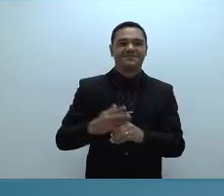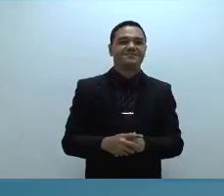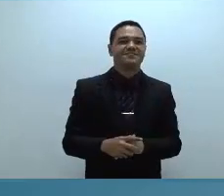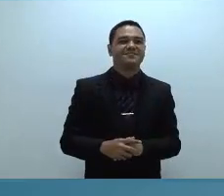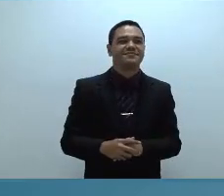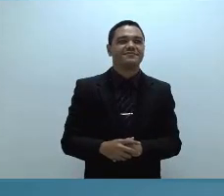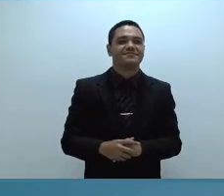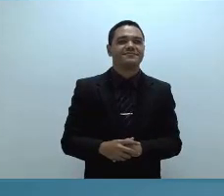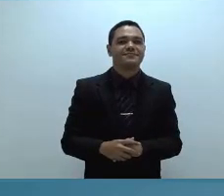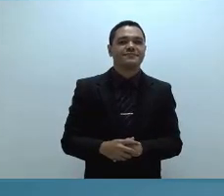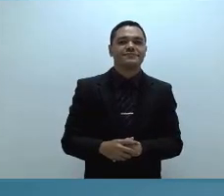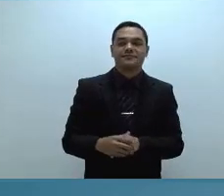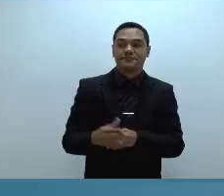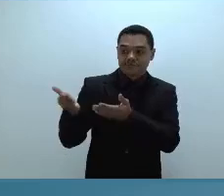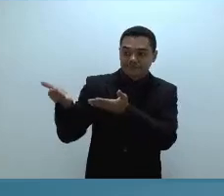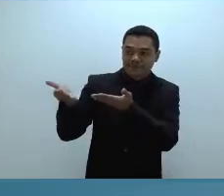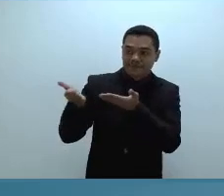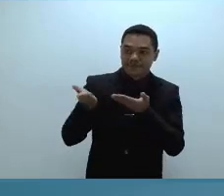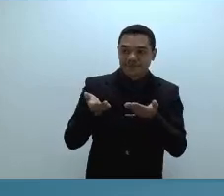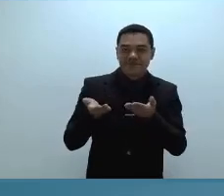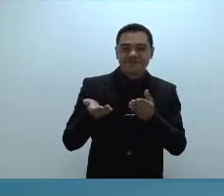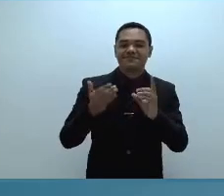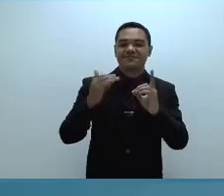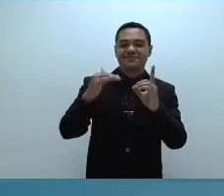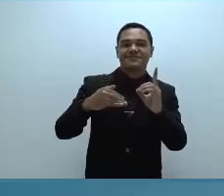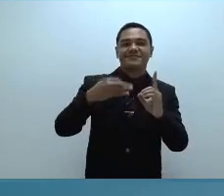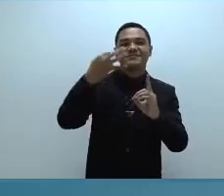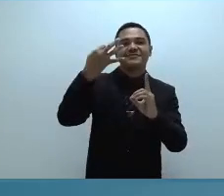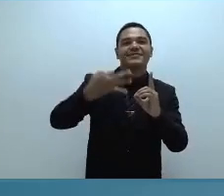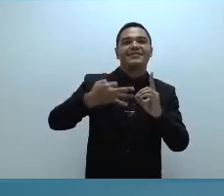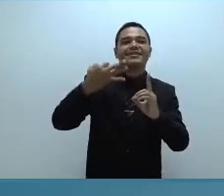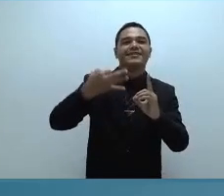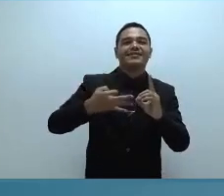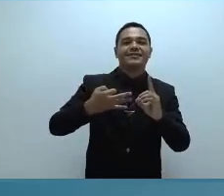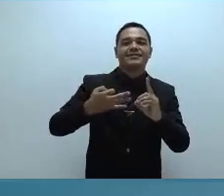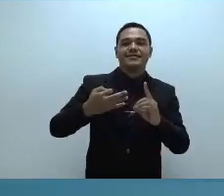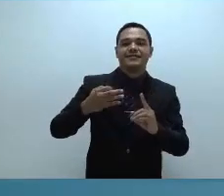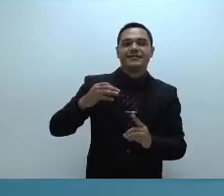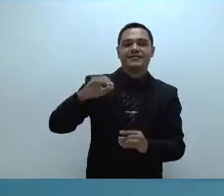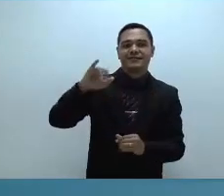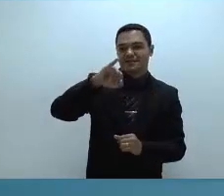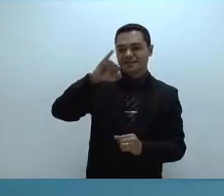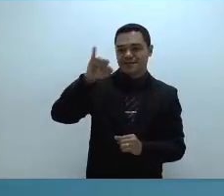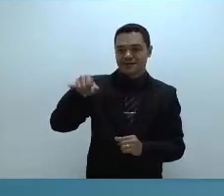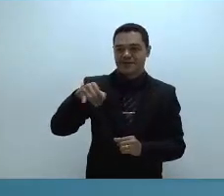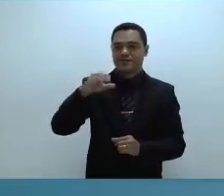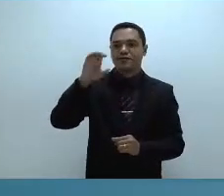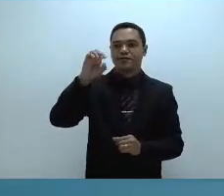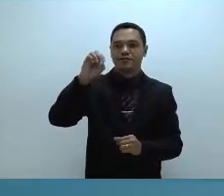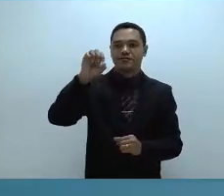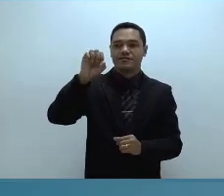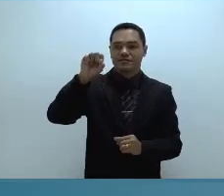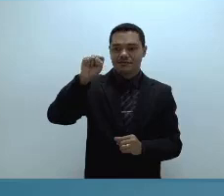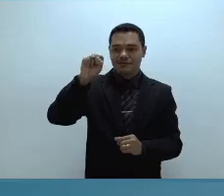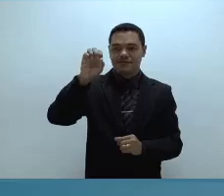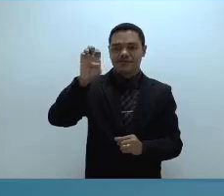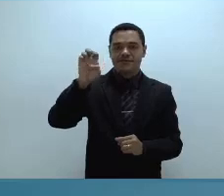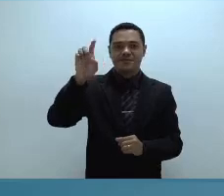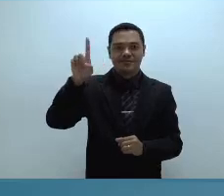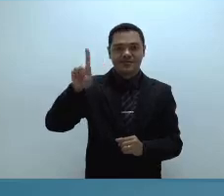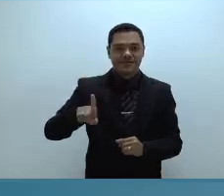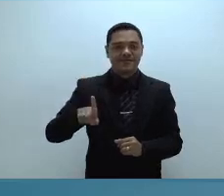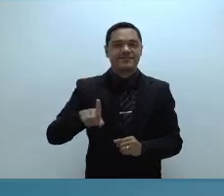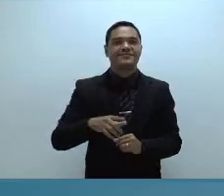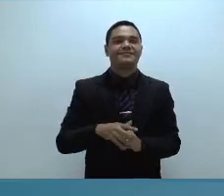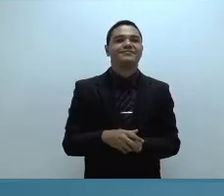Essa palavra, senhor presidente. Por não, desembargador Zé Roberto, futuro corregedor.